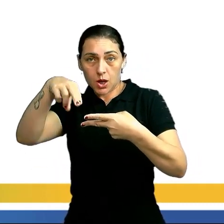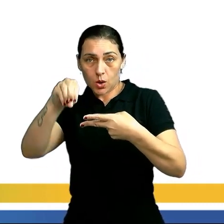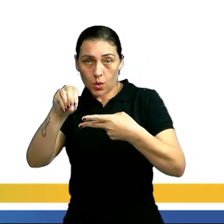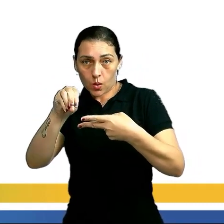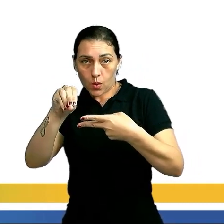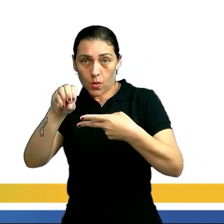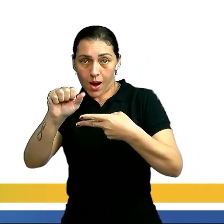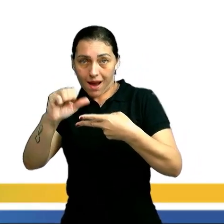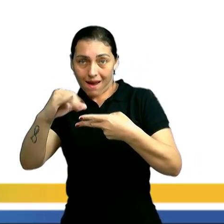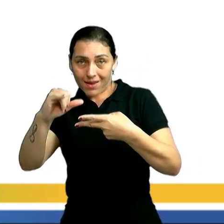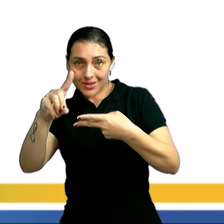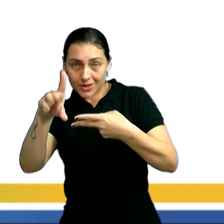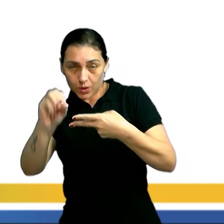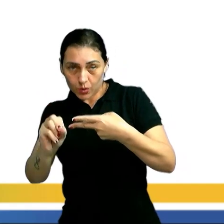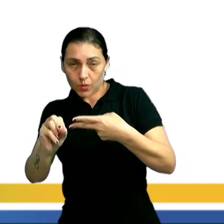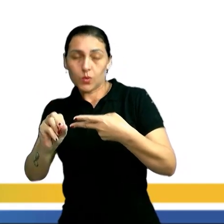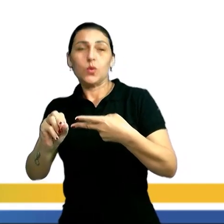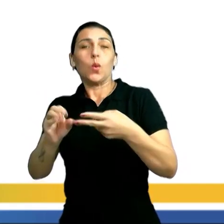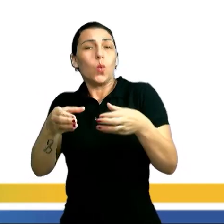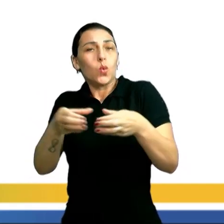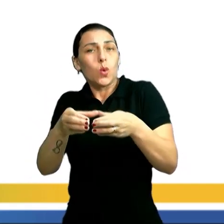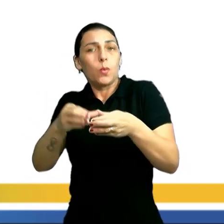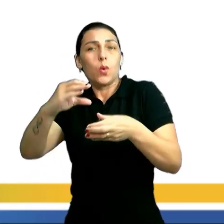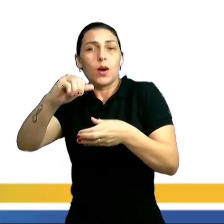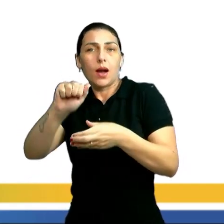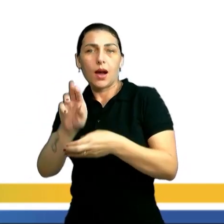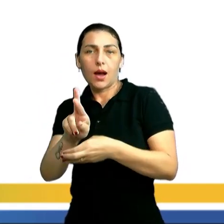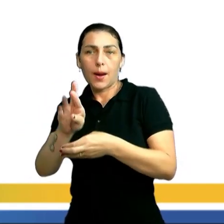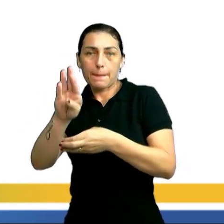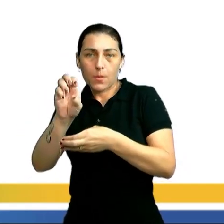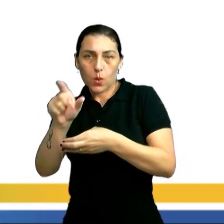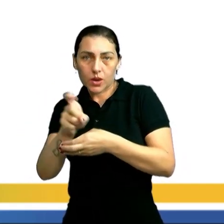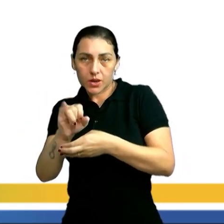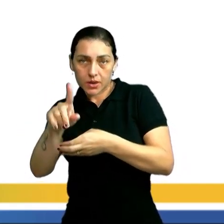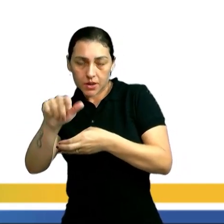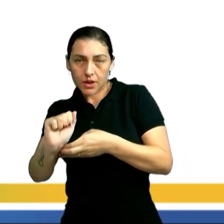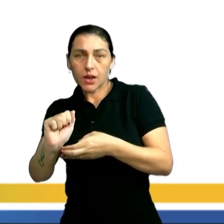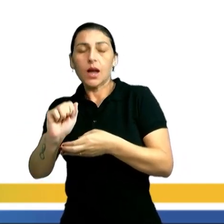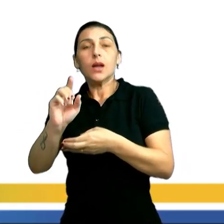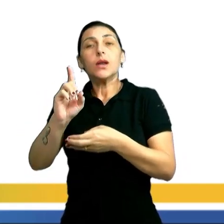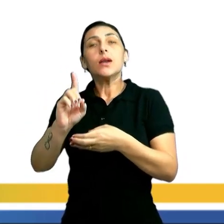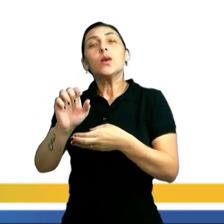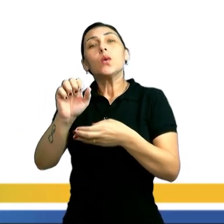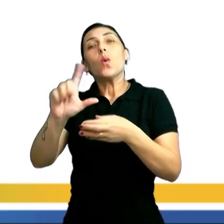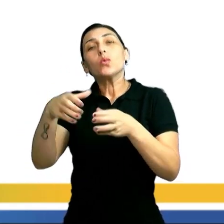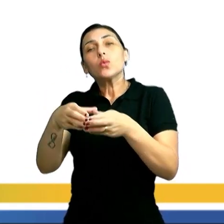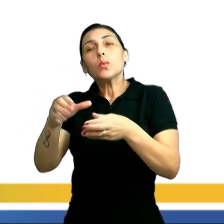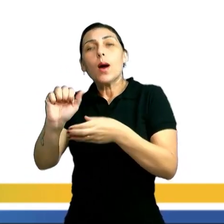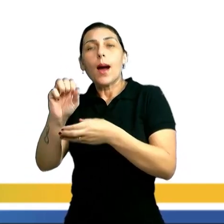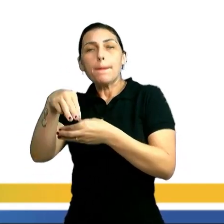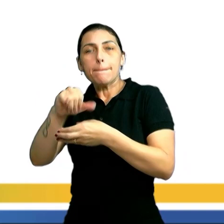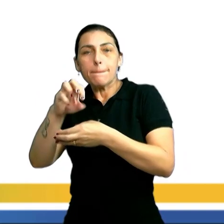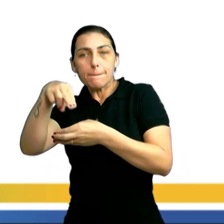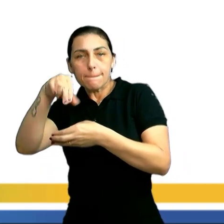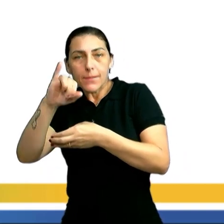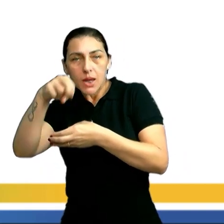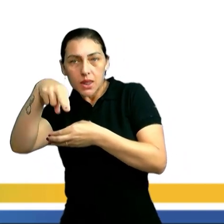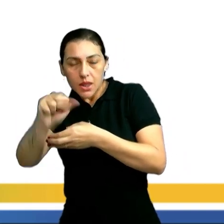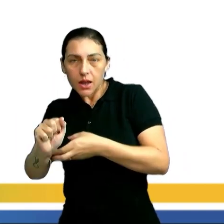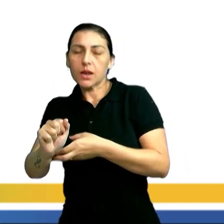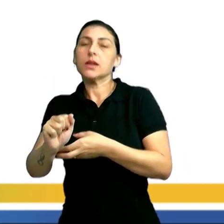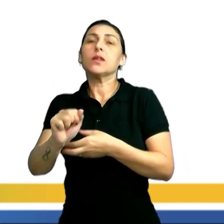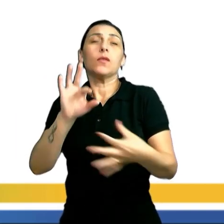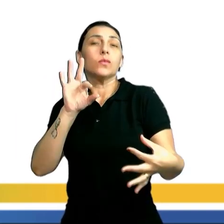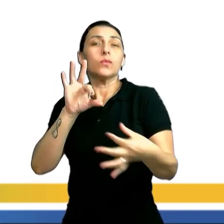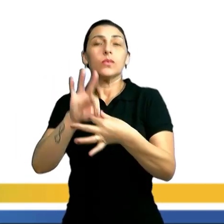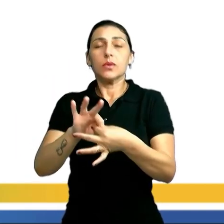aminoácido marcado aí com o grupo carboxila e o outro aminoácido da direita marcado com o grupo amina. Eles vão